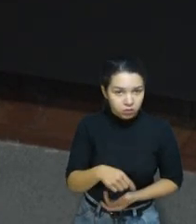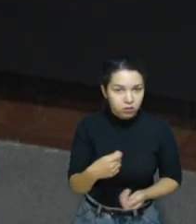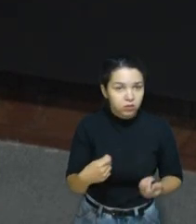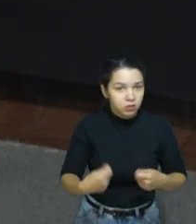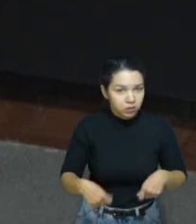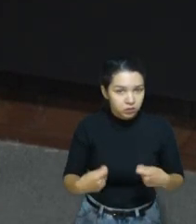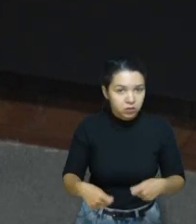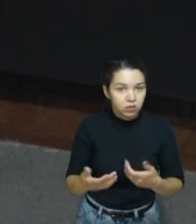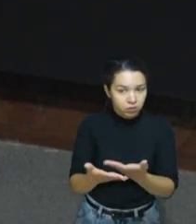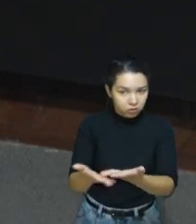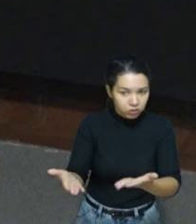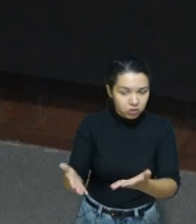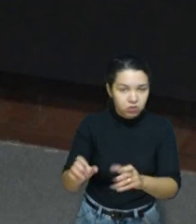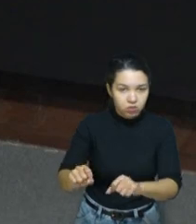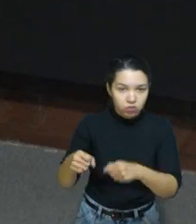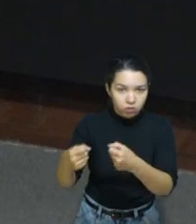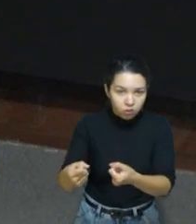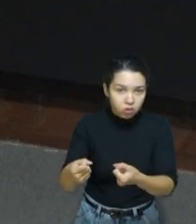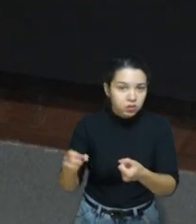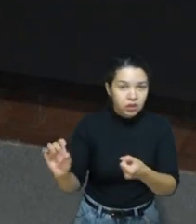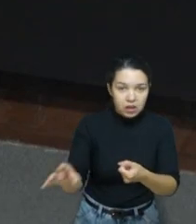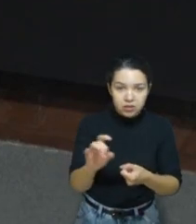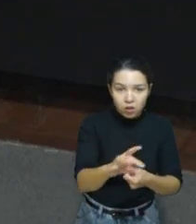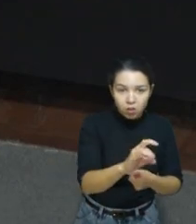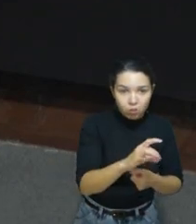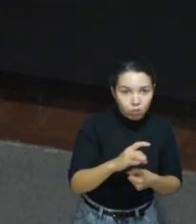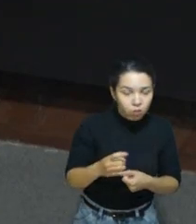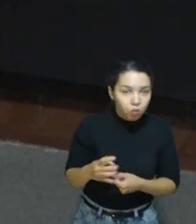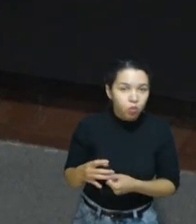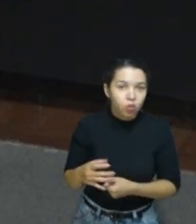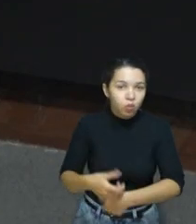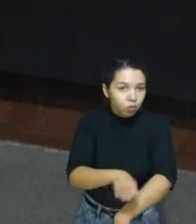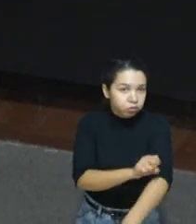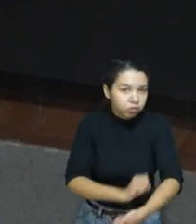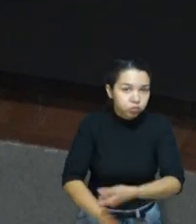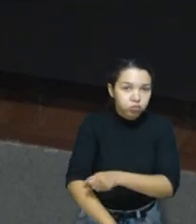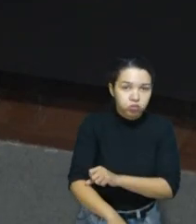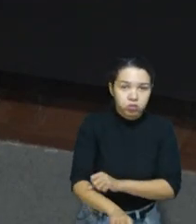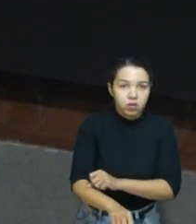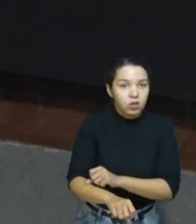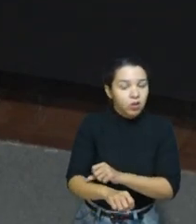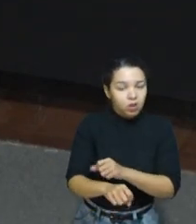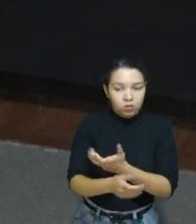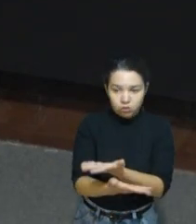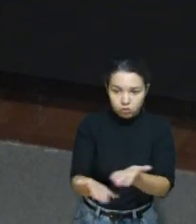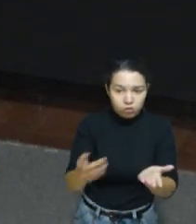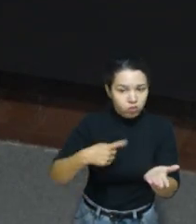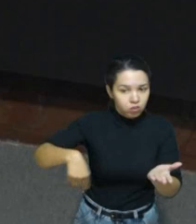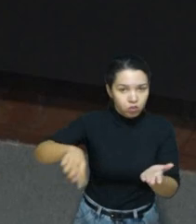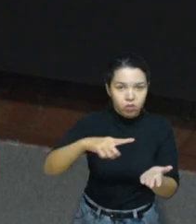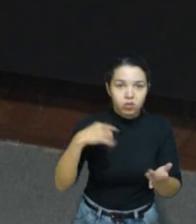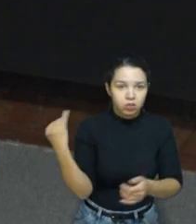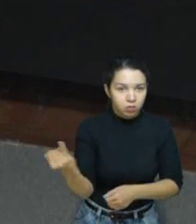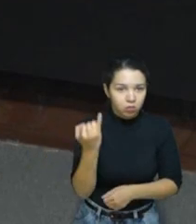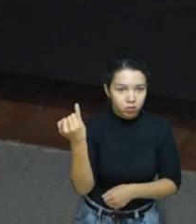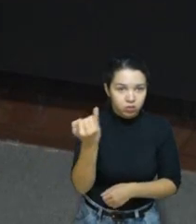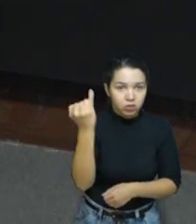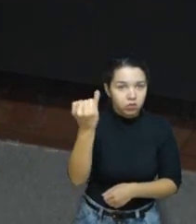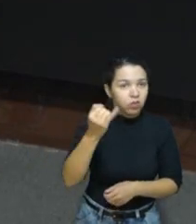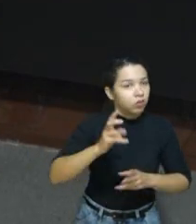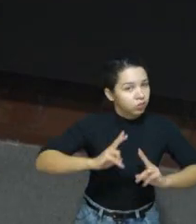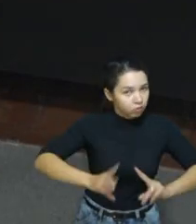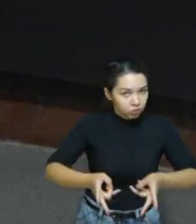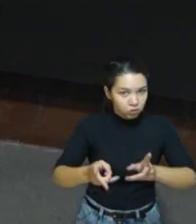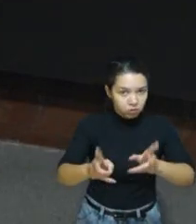fazer. Vocês façam do jeito que você... Cada um... O que eu quis dizer... Todos os caminhos são importantes e nós temos que usar todos.